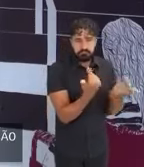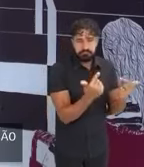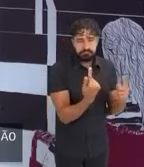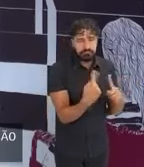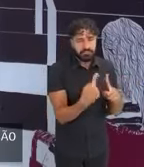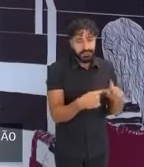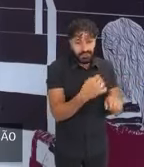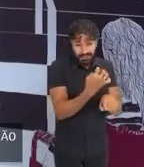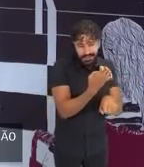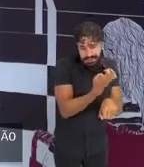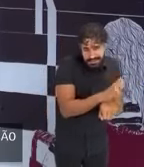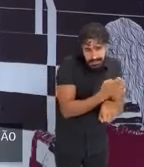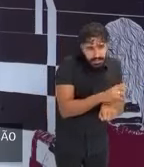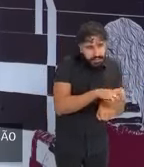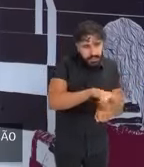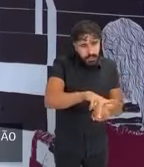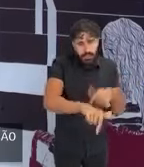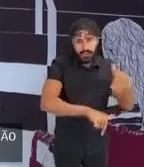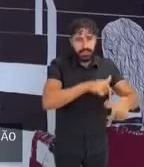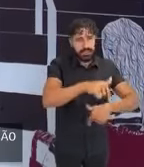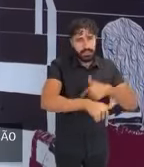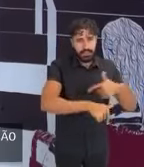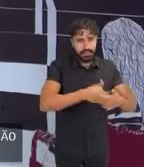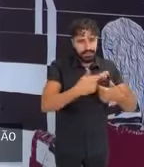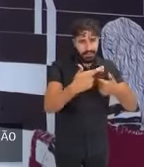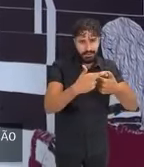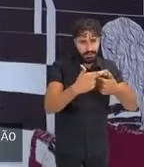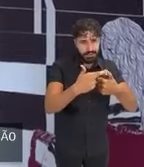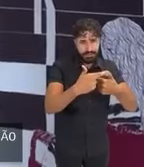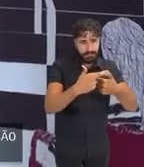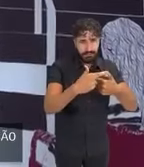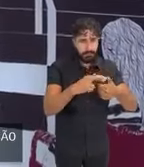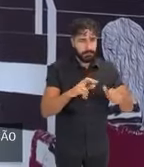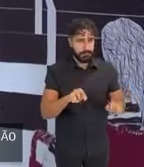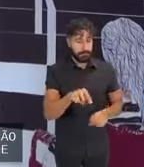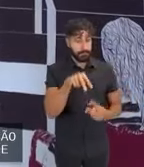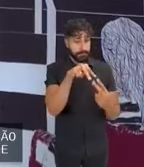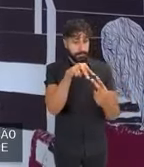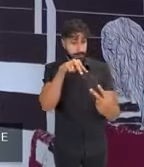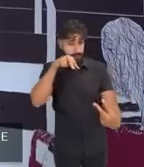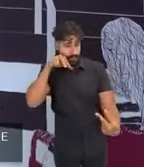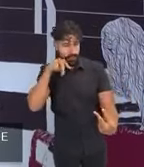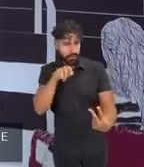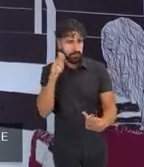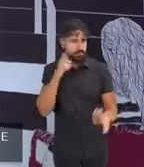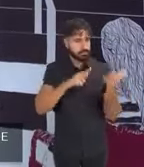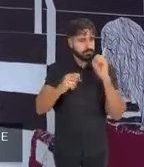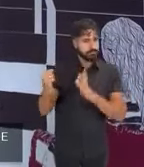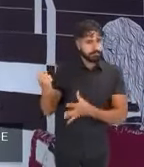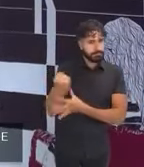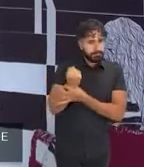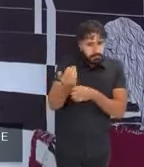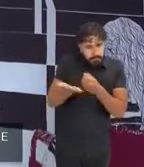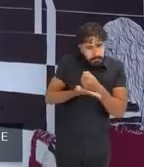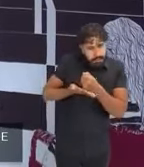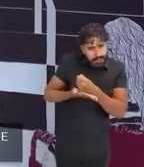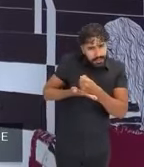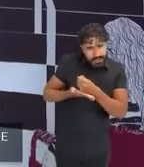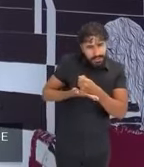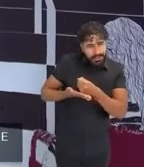estágio não é emprego. Essa perspectiva, onde você garante um mínimo existencial